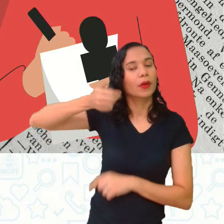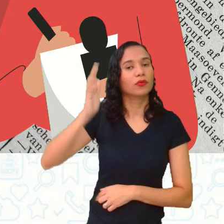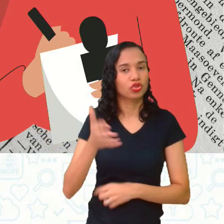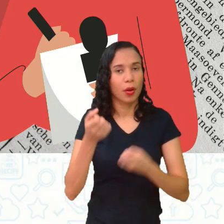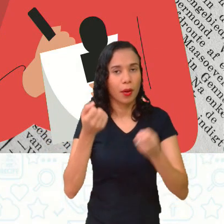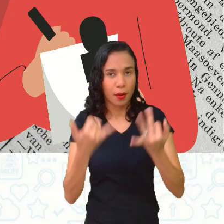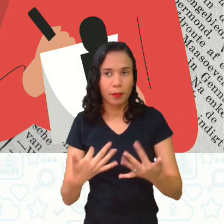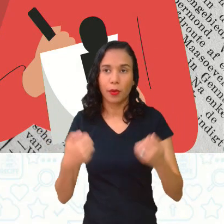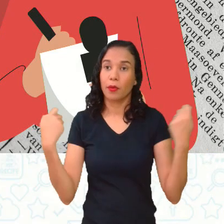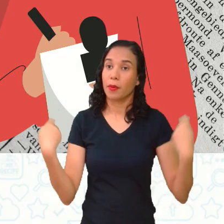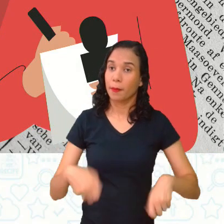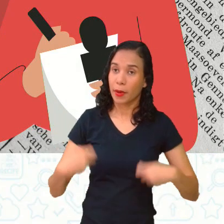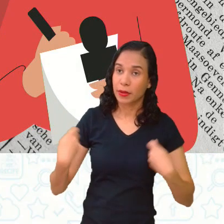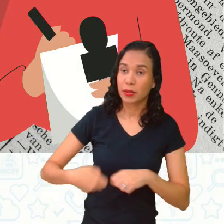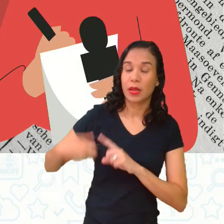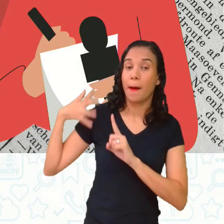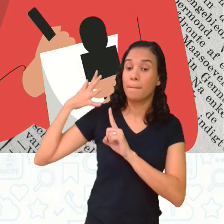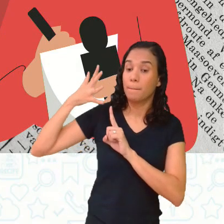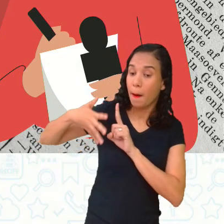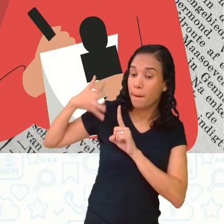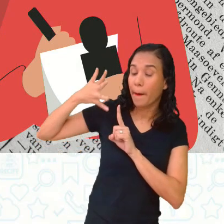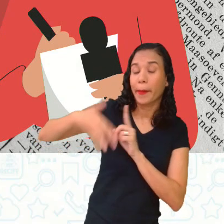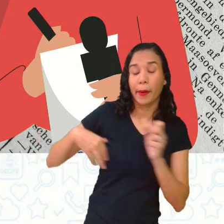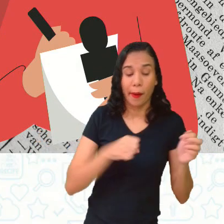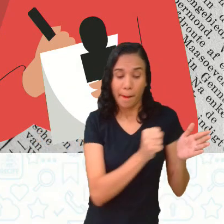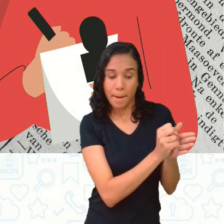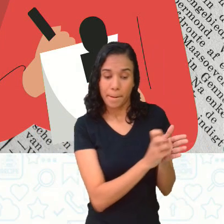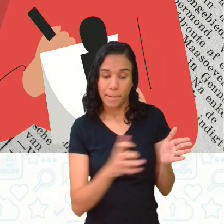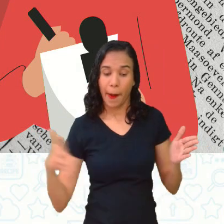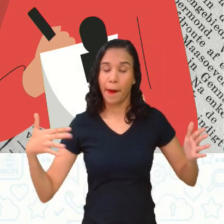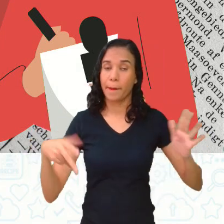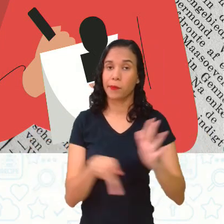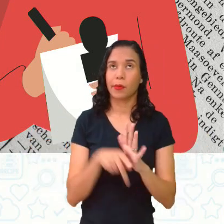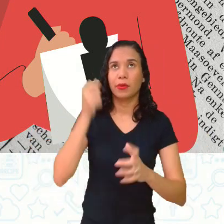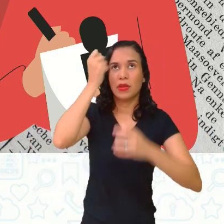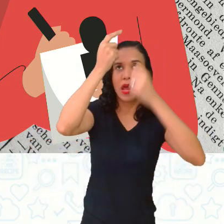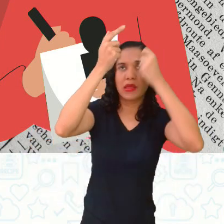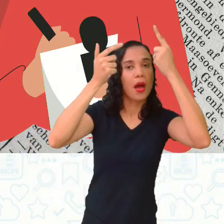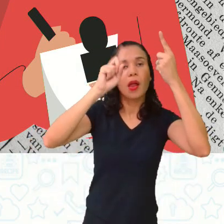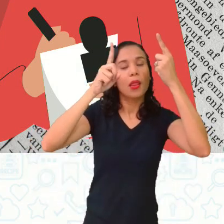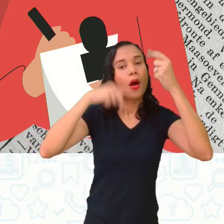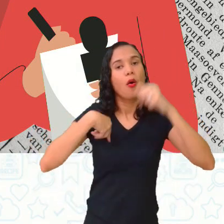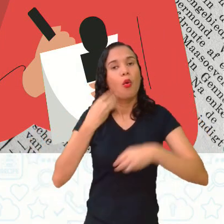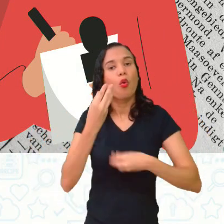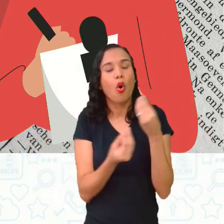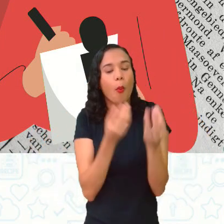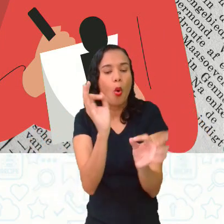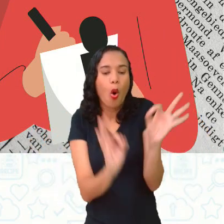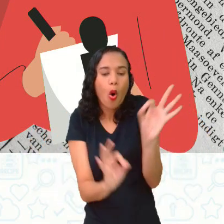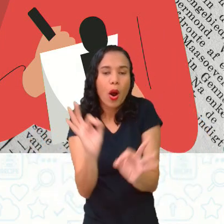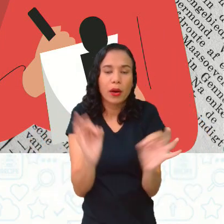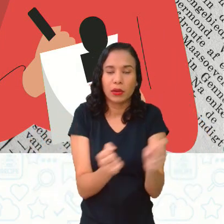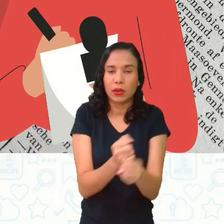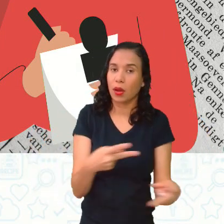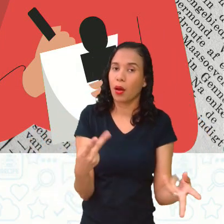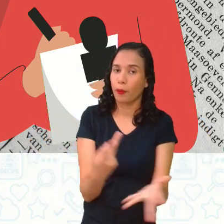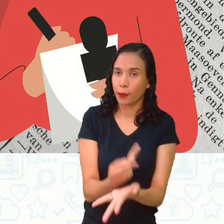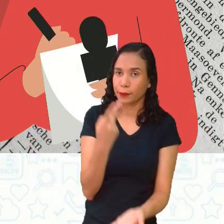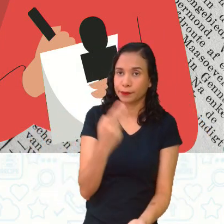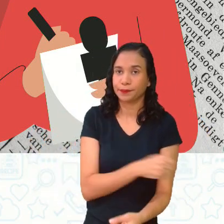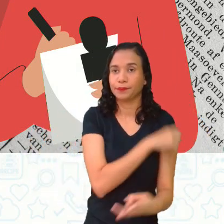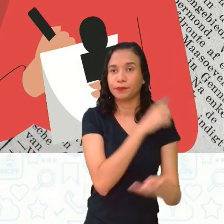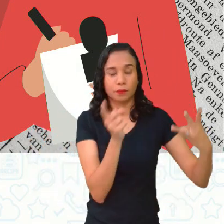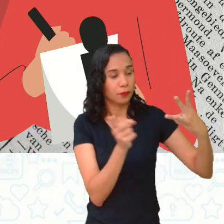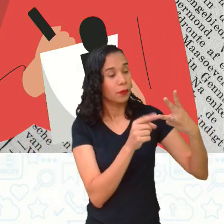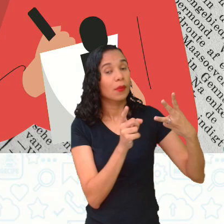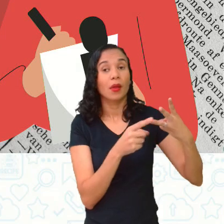Da necessidade de ter uma narratividade, não no sentido inventivo, mas no sentido de organização dos fatos. A gente